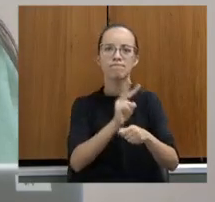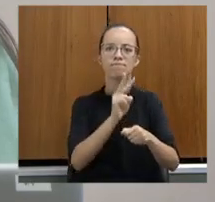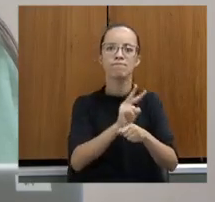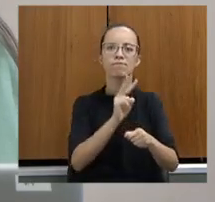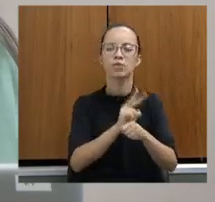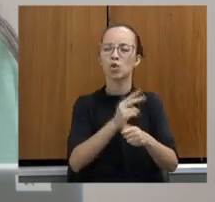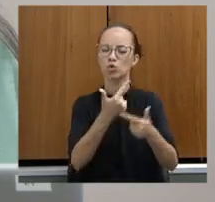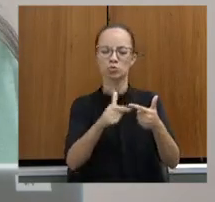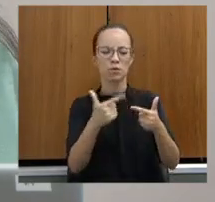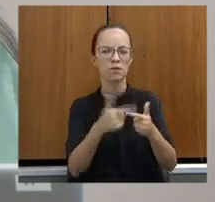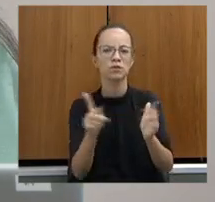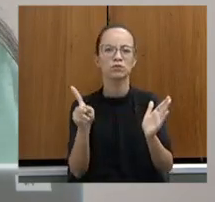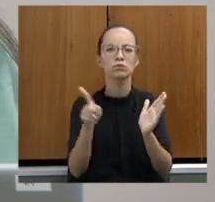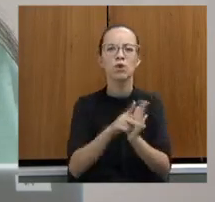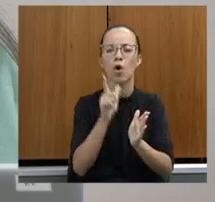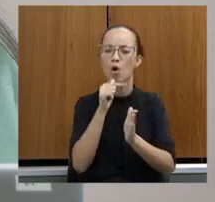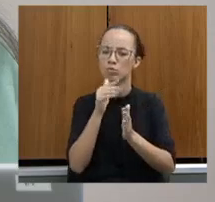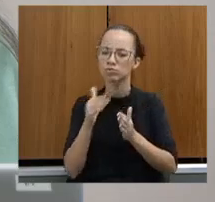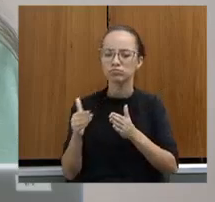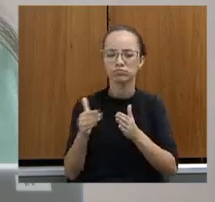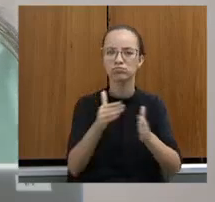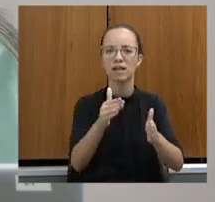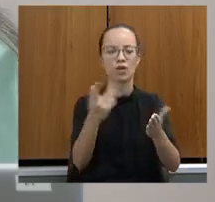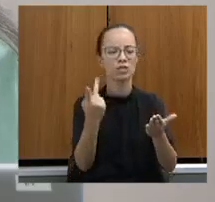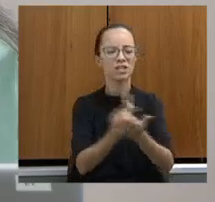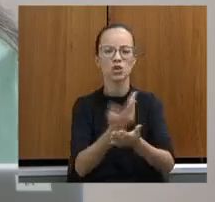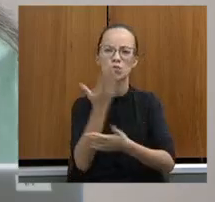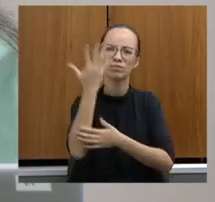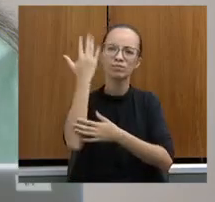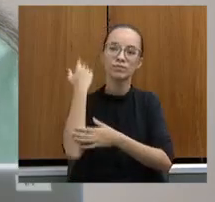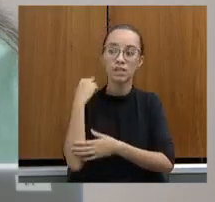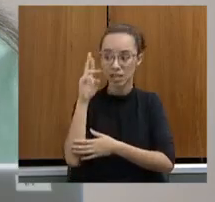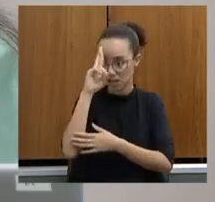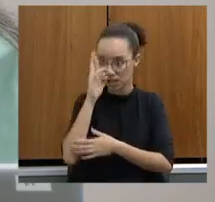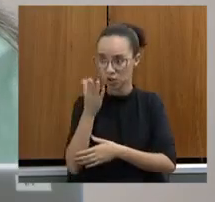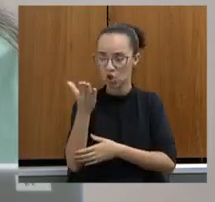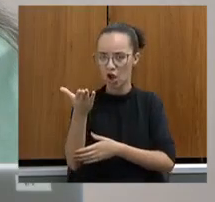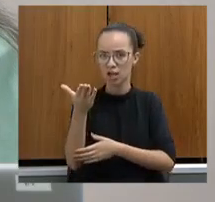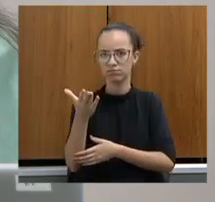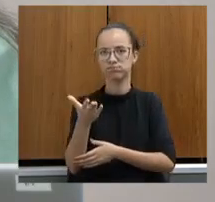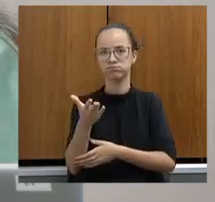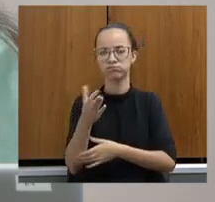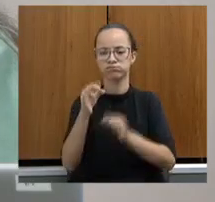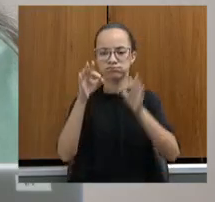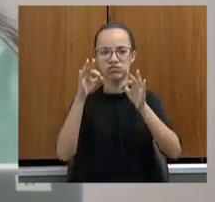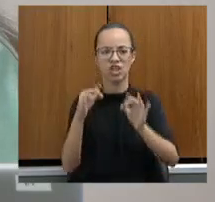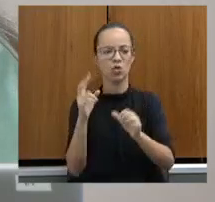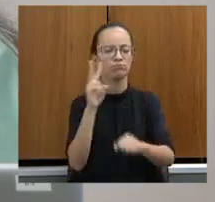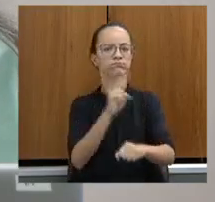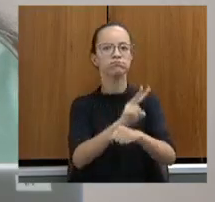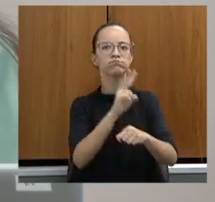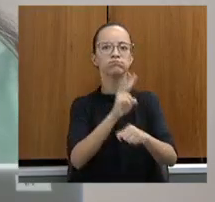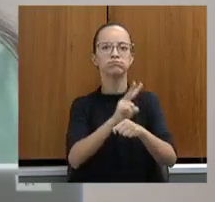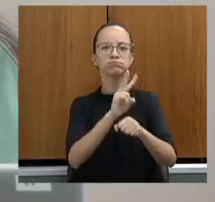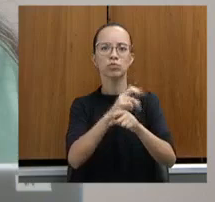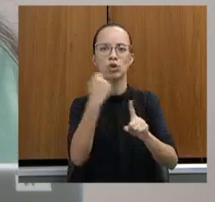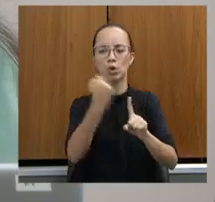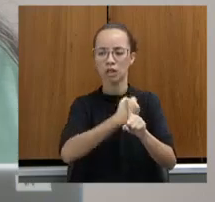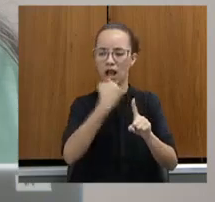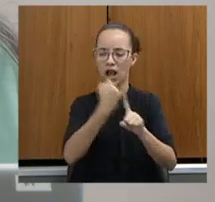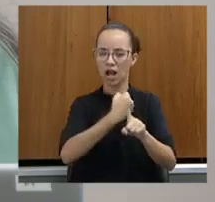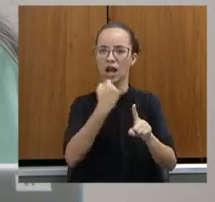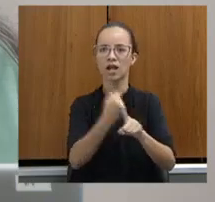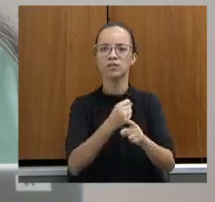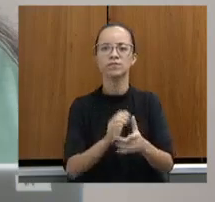problemas da bacia tá por dentro de tudo que tá acontecendo e se comprometer se comprometer com as causas coletivas